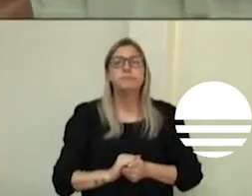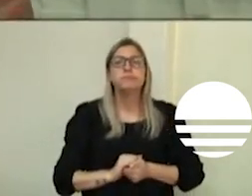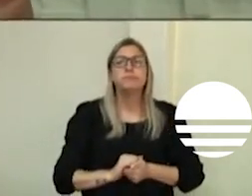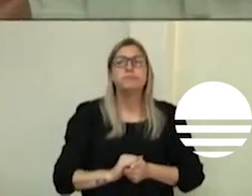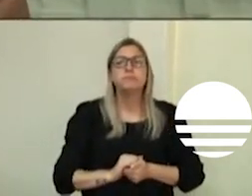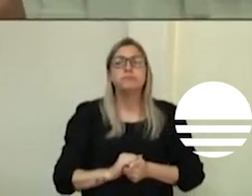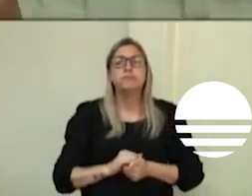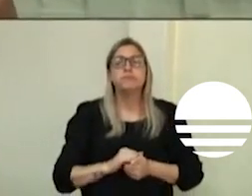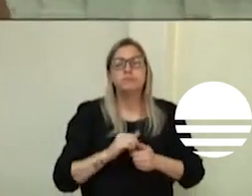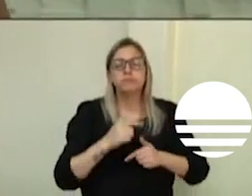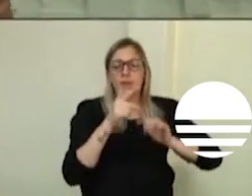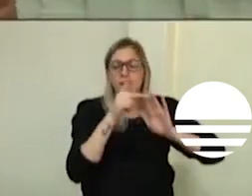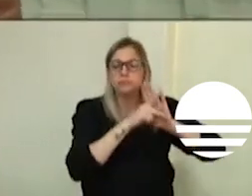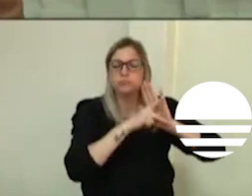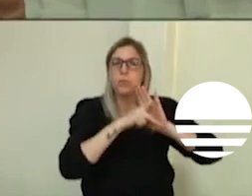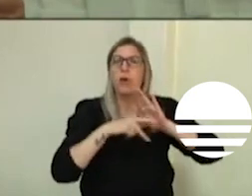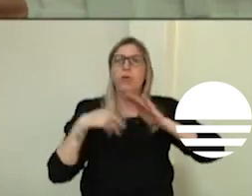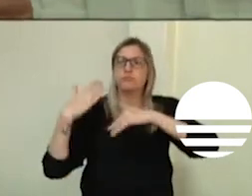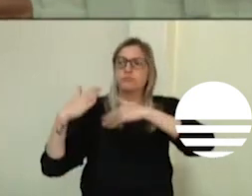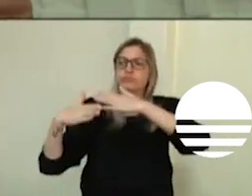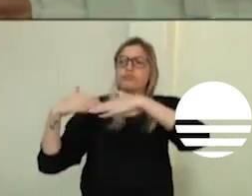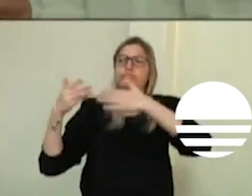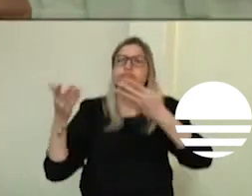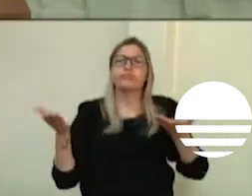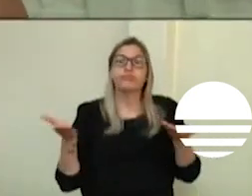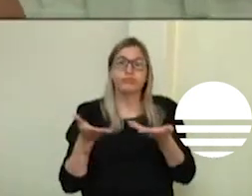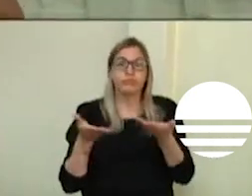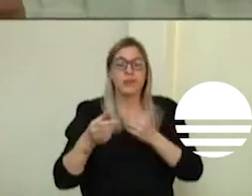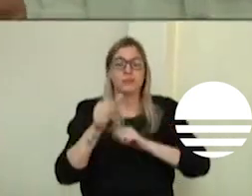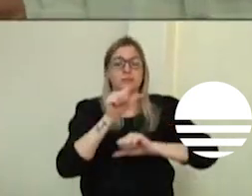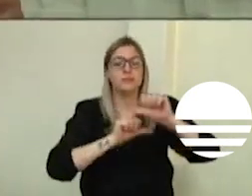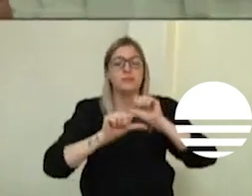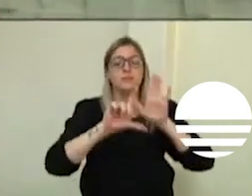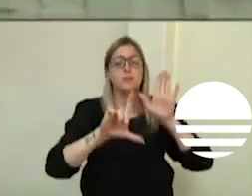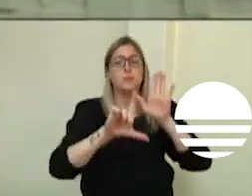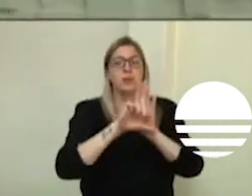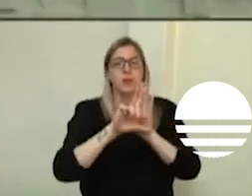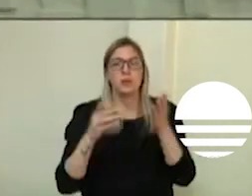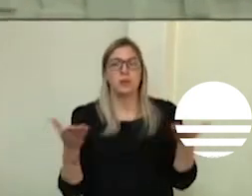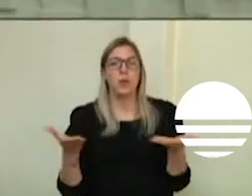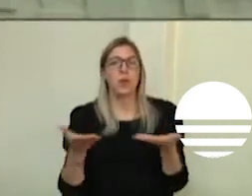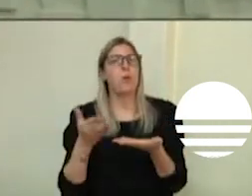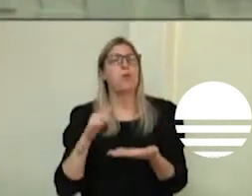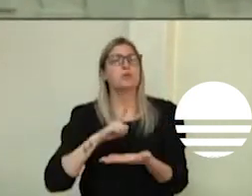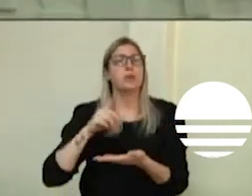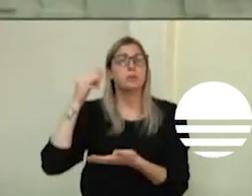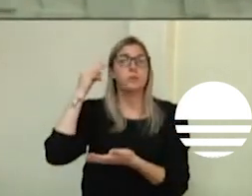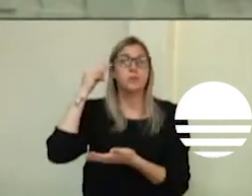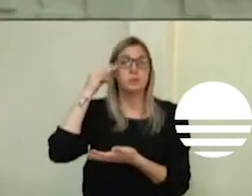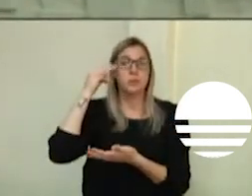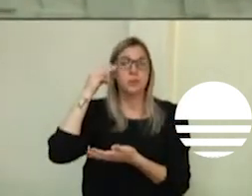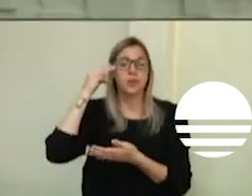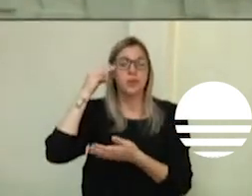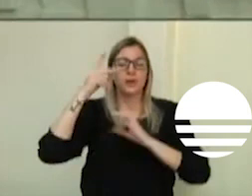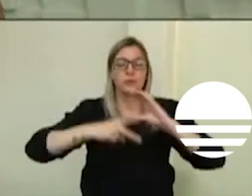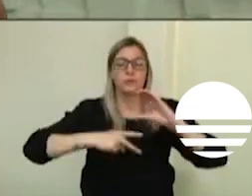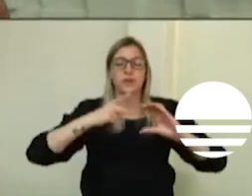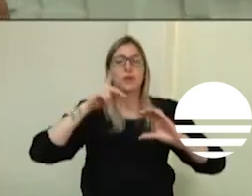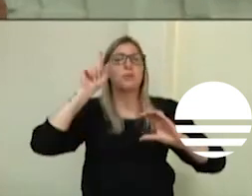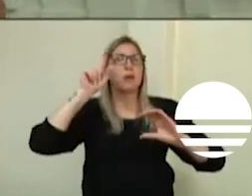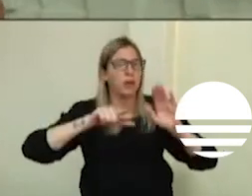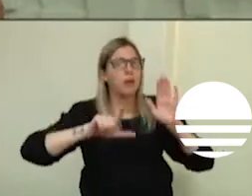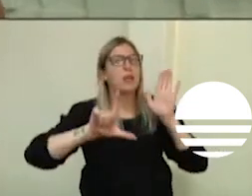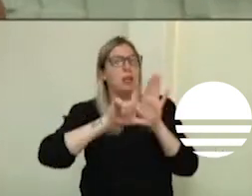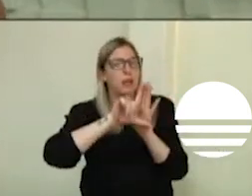e se tornou lei. Hoje, nós temos o memorial legislativo como lei municipal